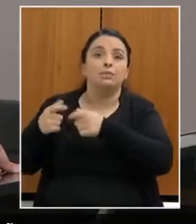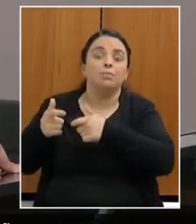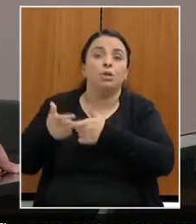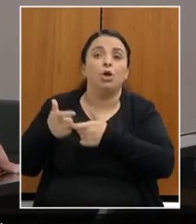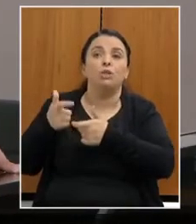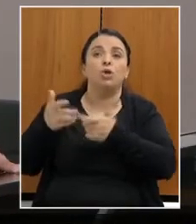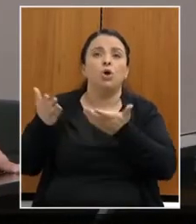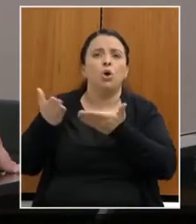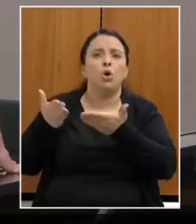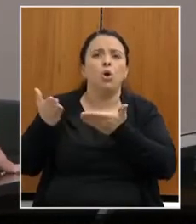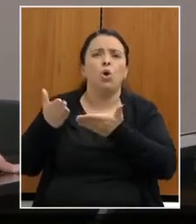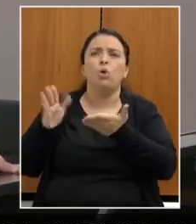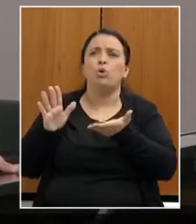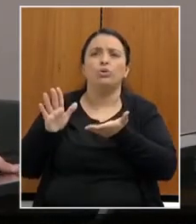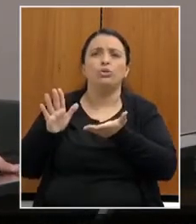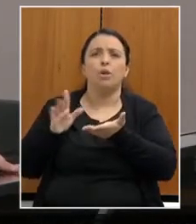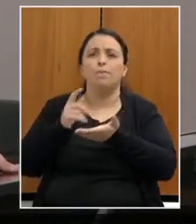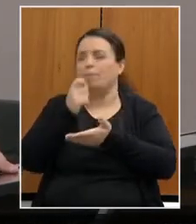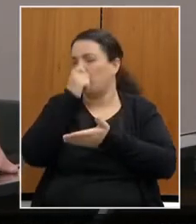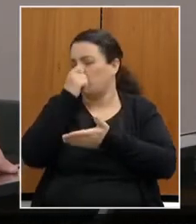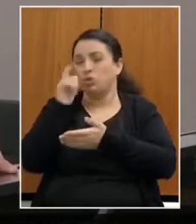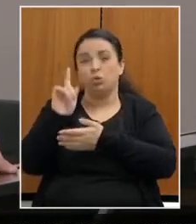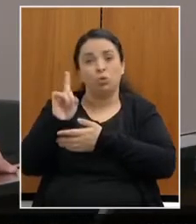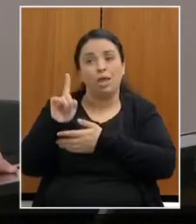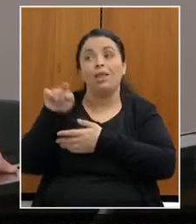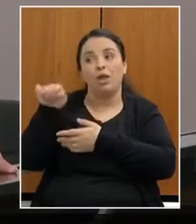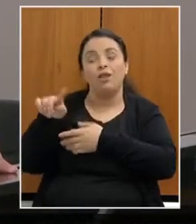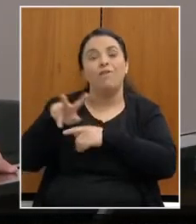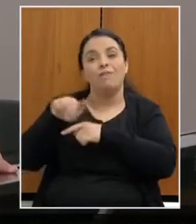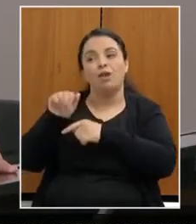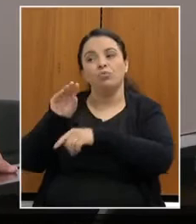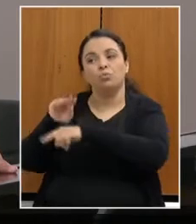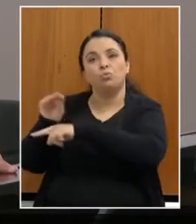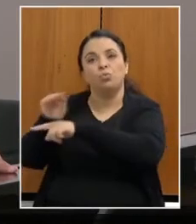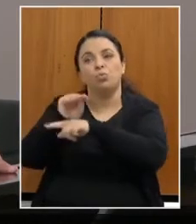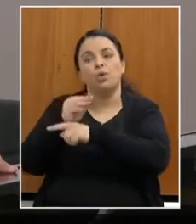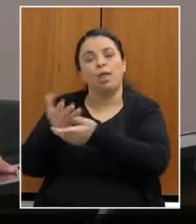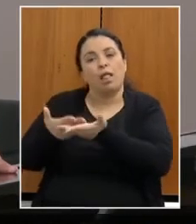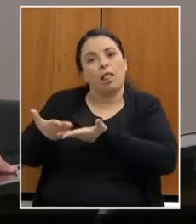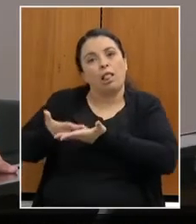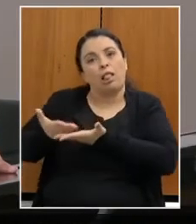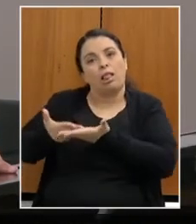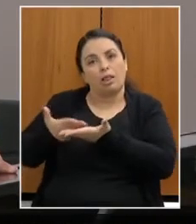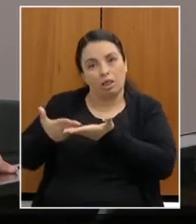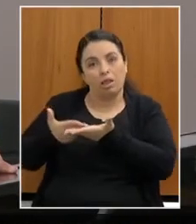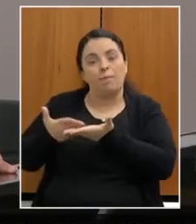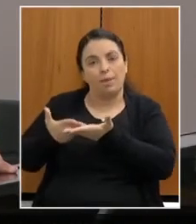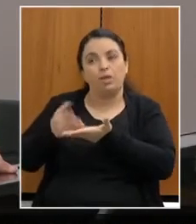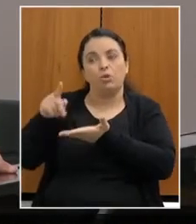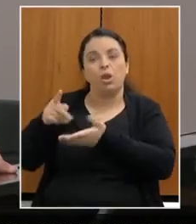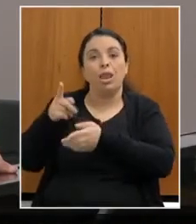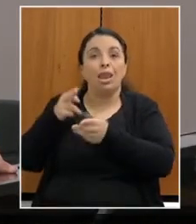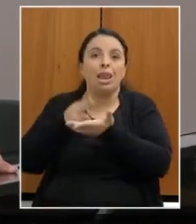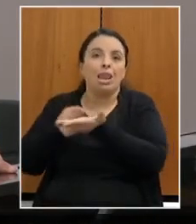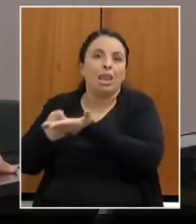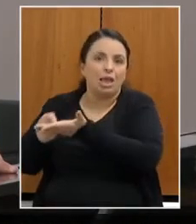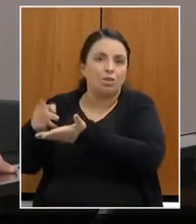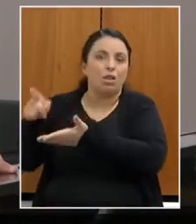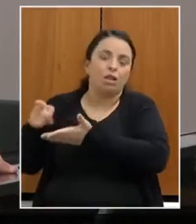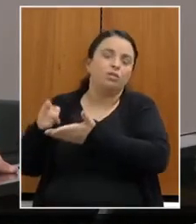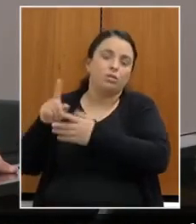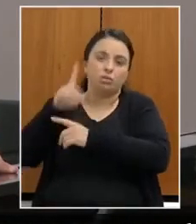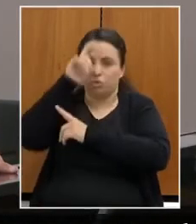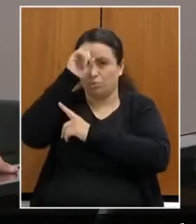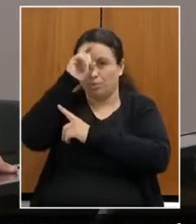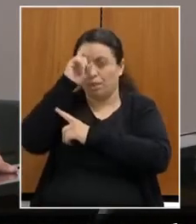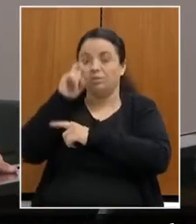ele participará, então, da linha de cuidado e o leito vai girar dentro dos hospitais de alta complexidade, média